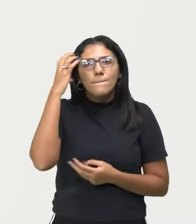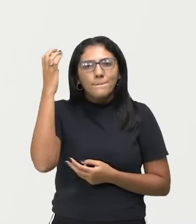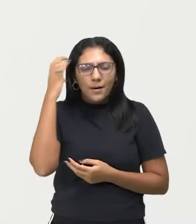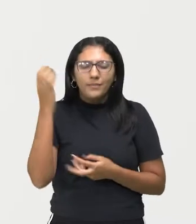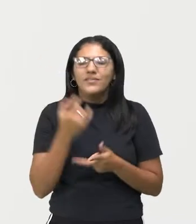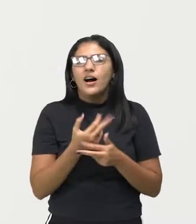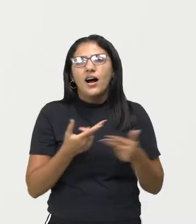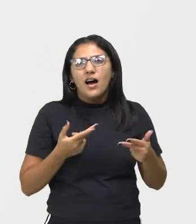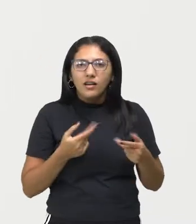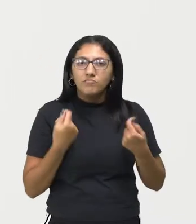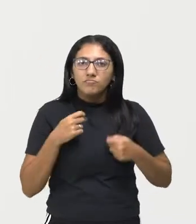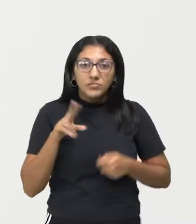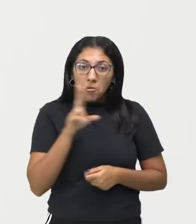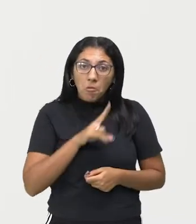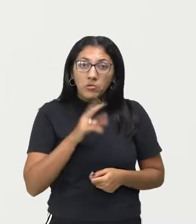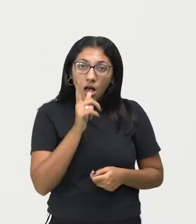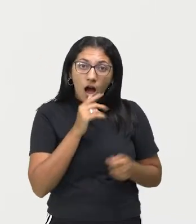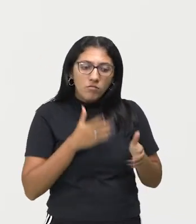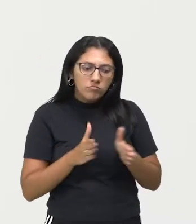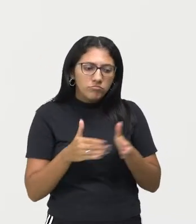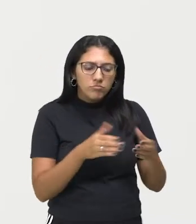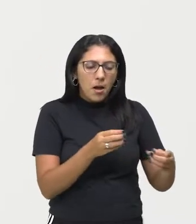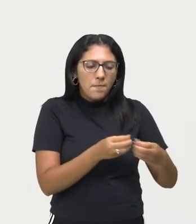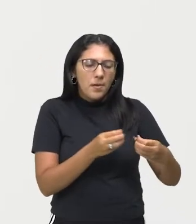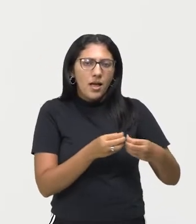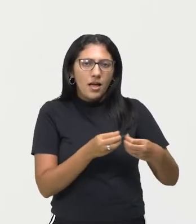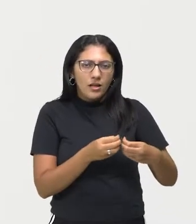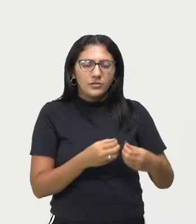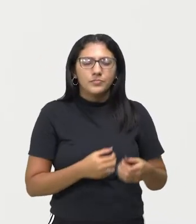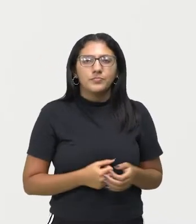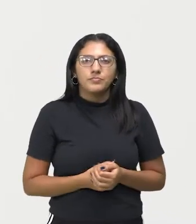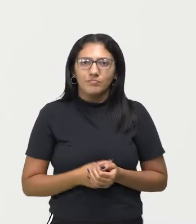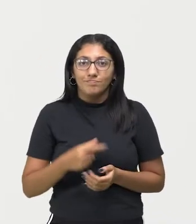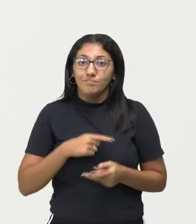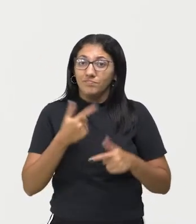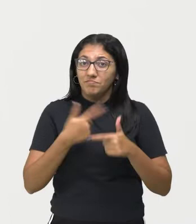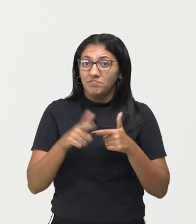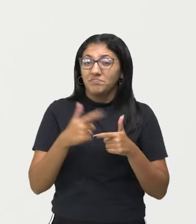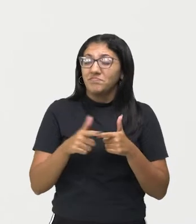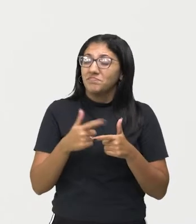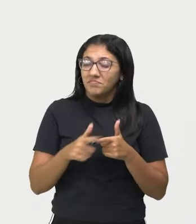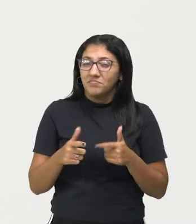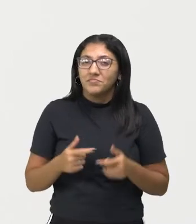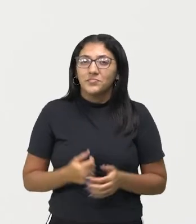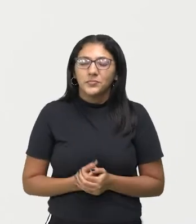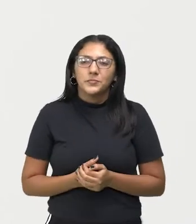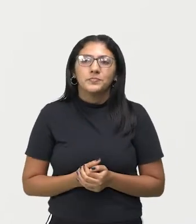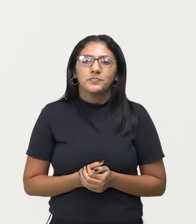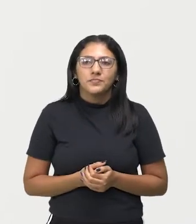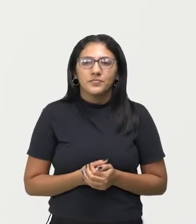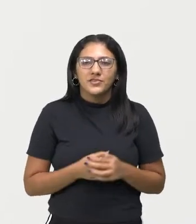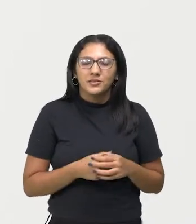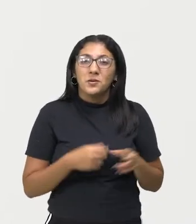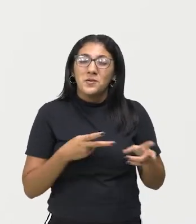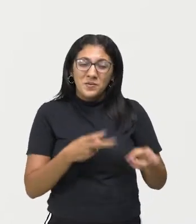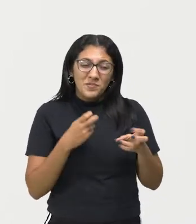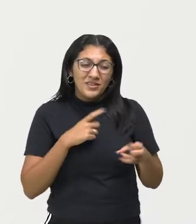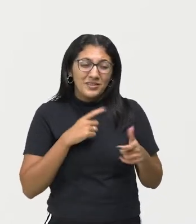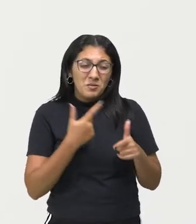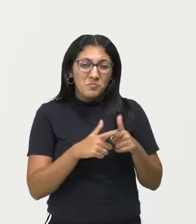pescar. Então, eles vivem dos rios. Então, há uma negatividade quanto a esse ponto. Então, é um